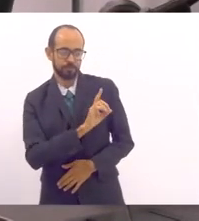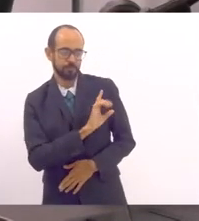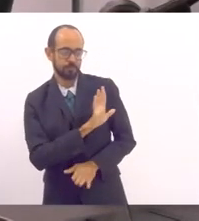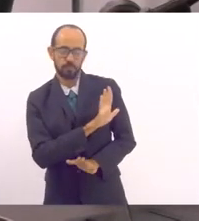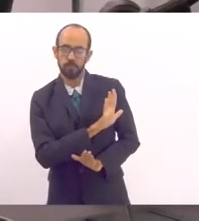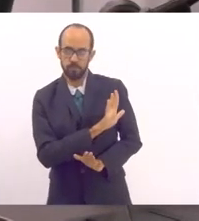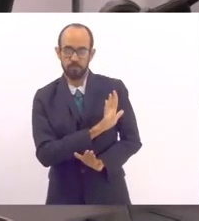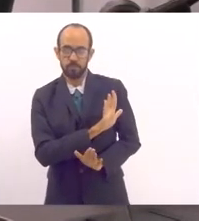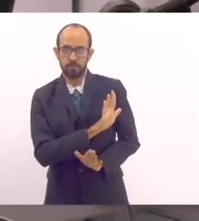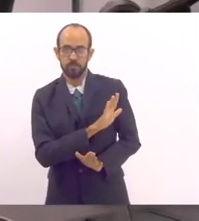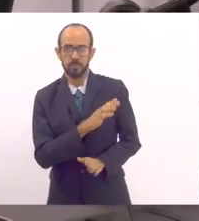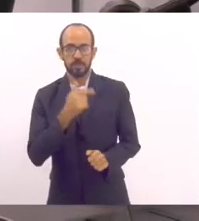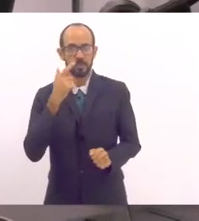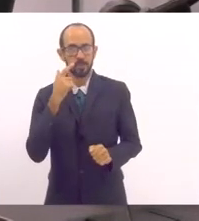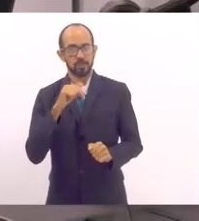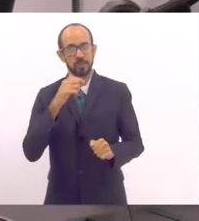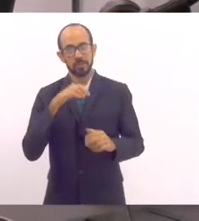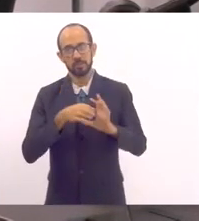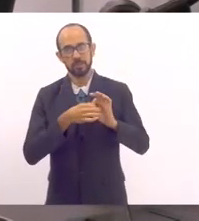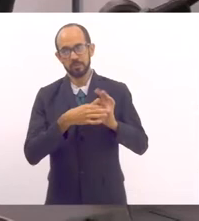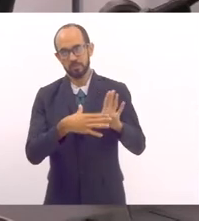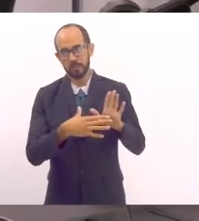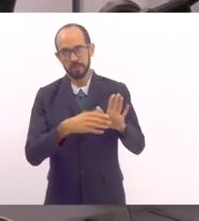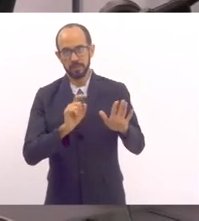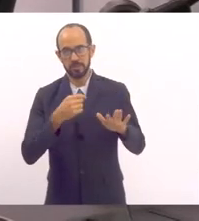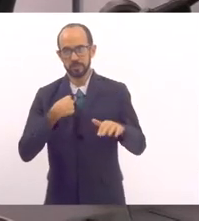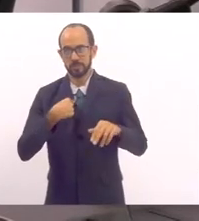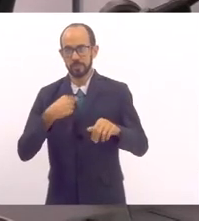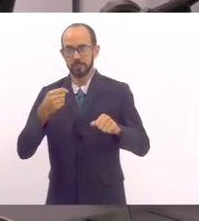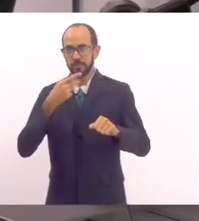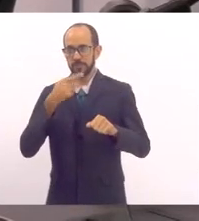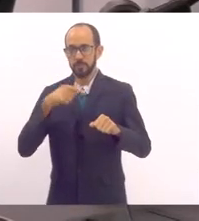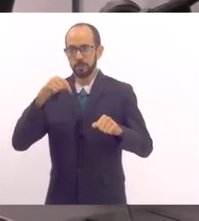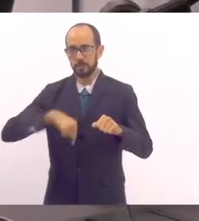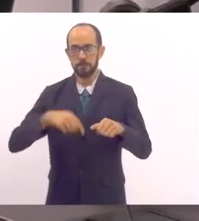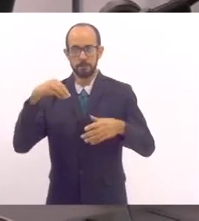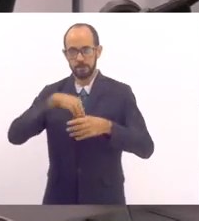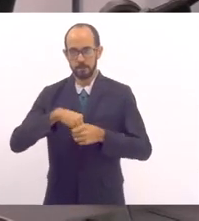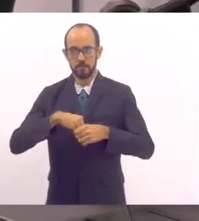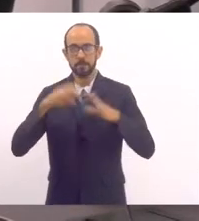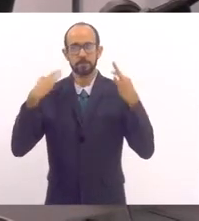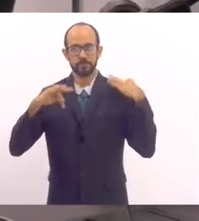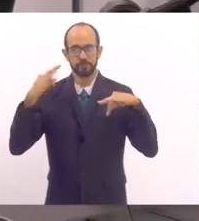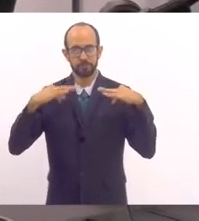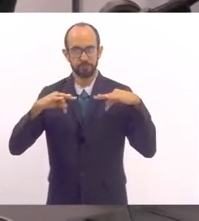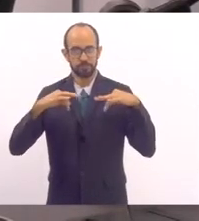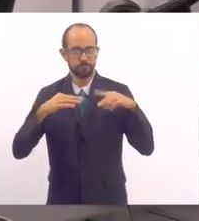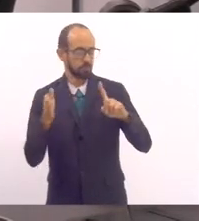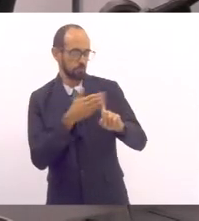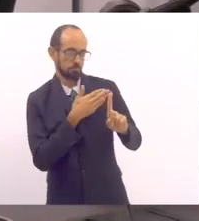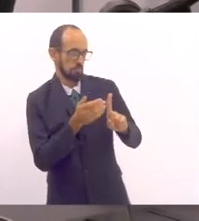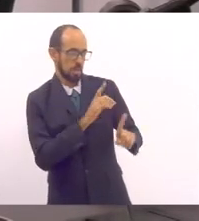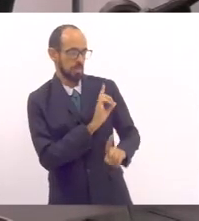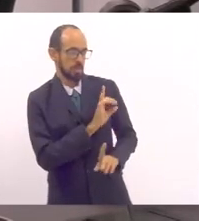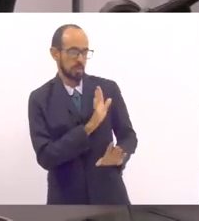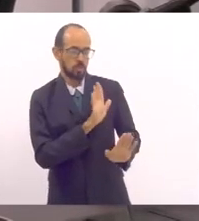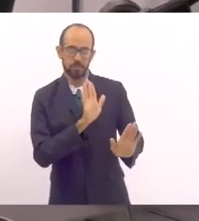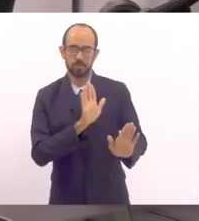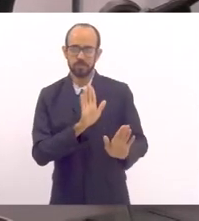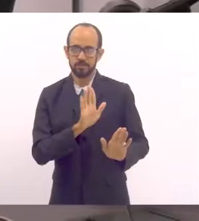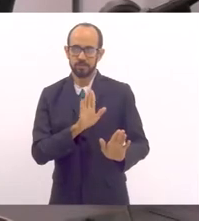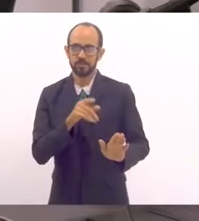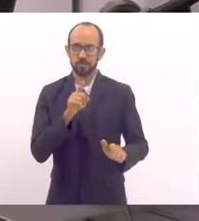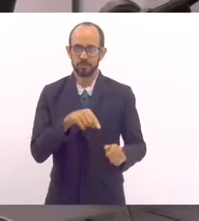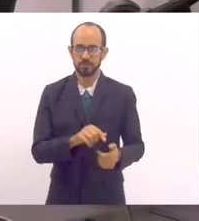de mim, dentro do plenário. Tem toda a liberdade. Estamos falando aqui dentro do turismo, gente. Não bateu. Ou bateu. Não bateu. Faz